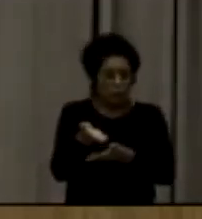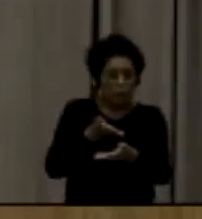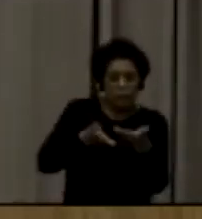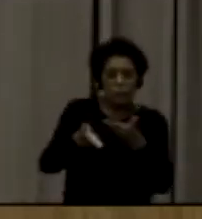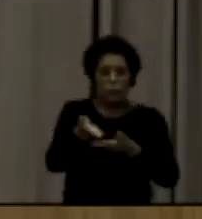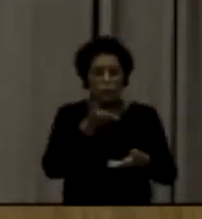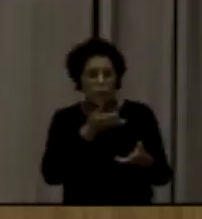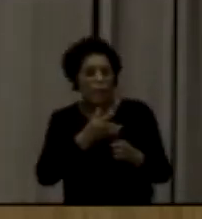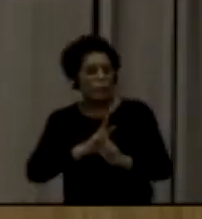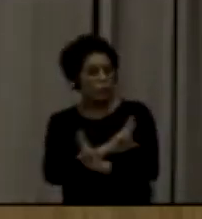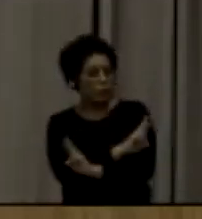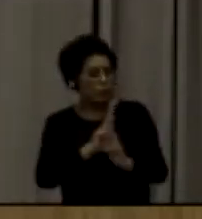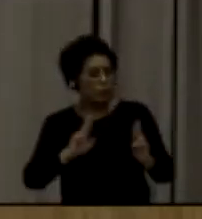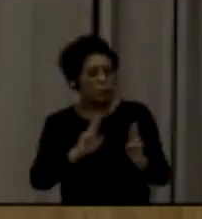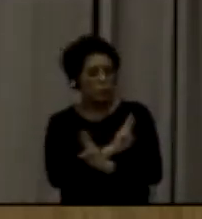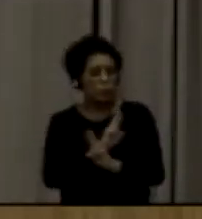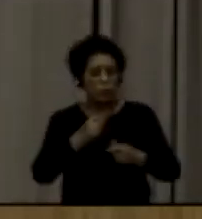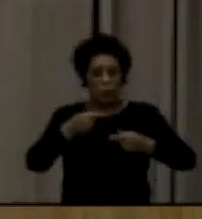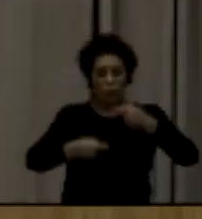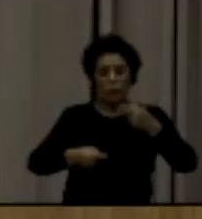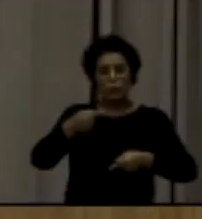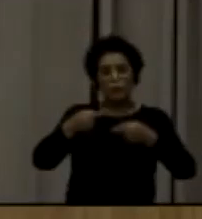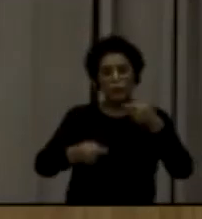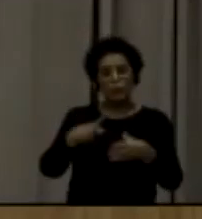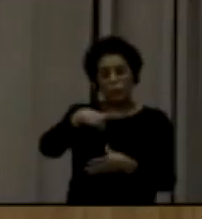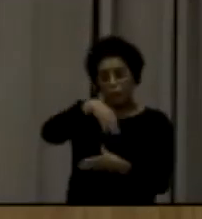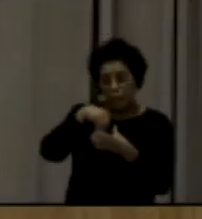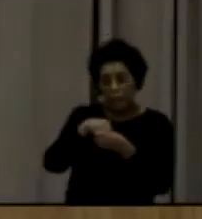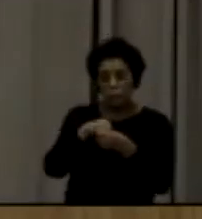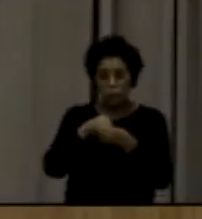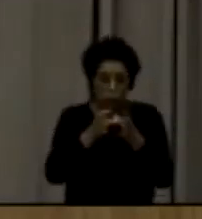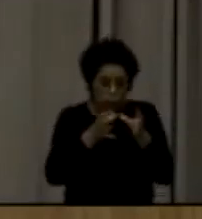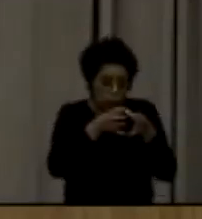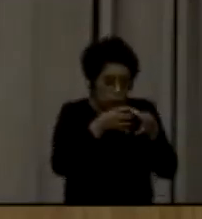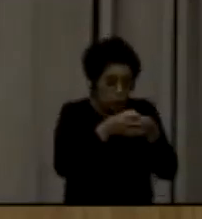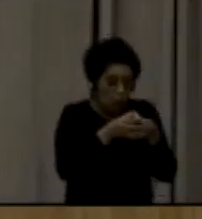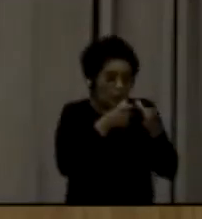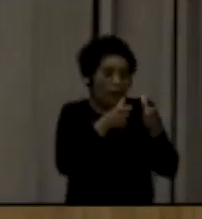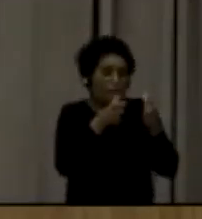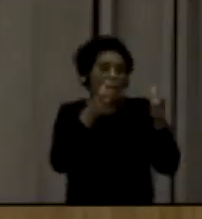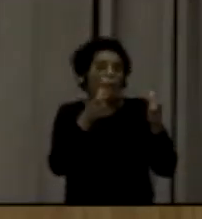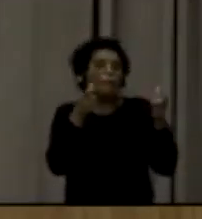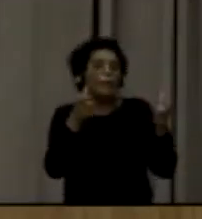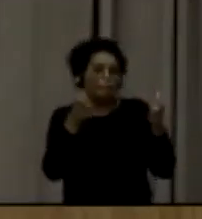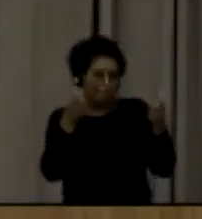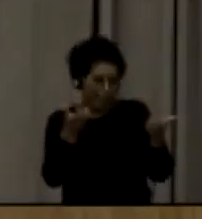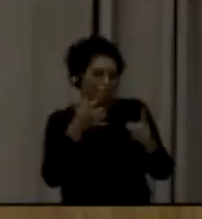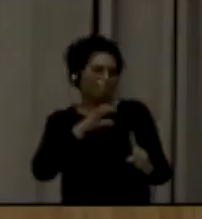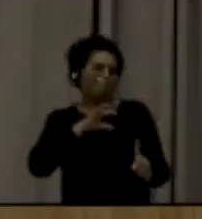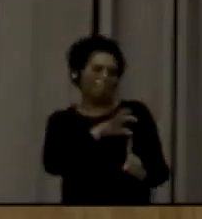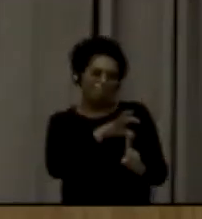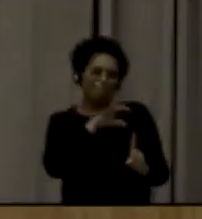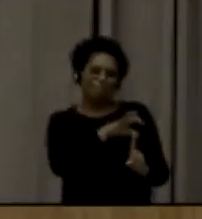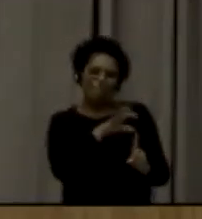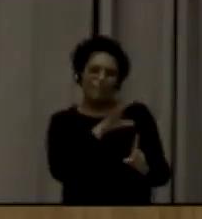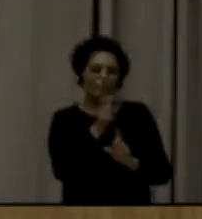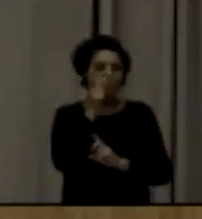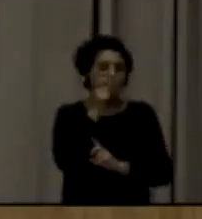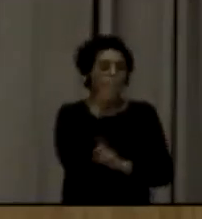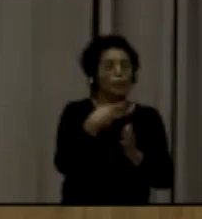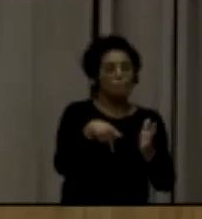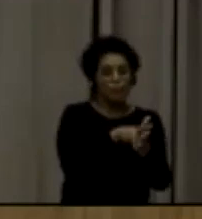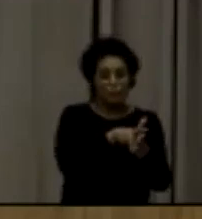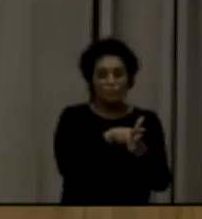articular esse relacionamento político dentro de grupos muito mais amplos que foram afetados